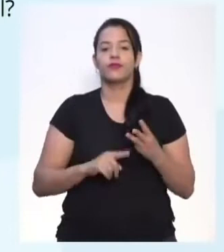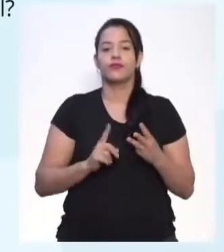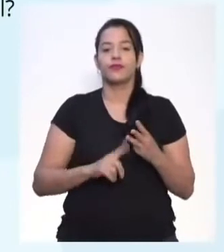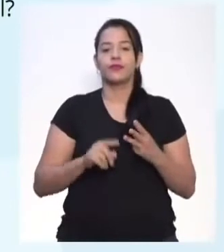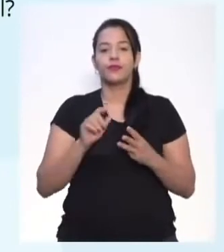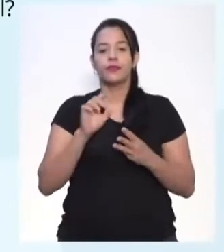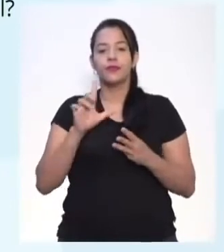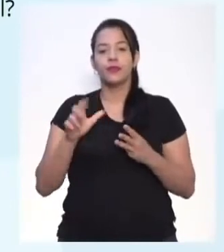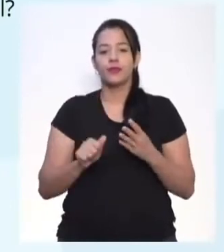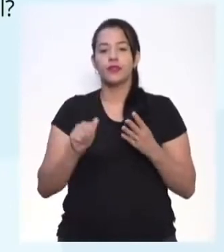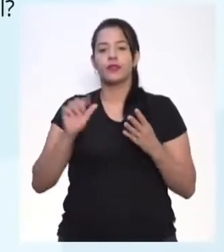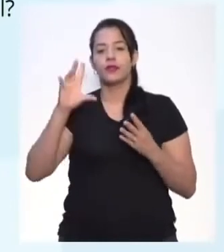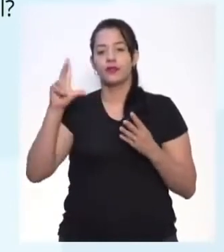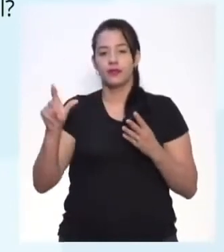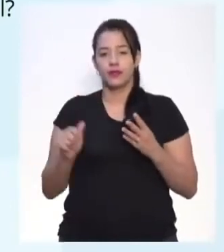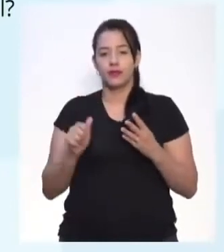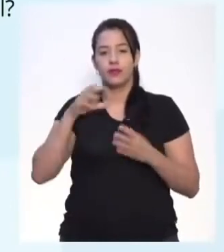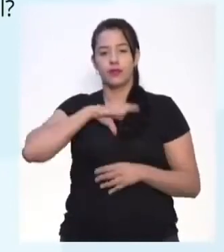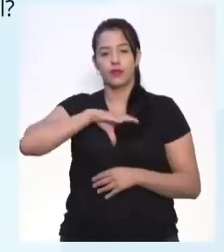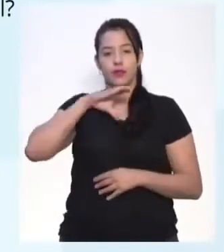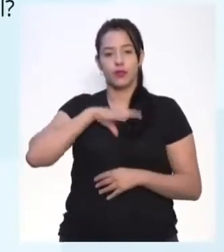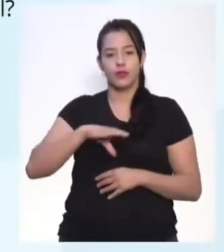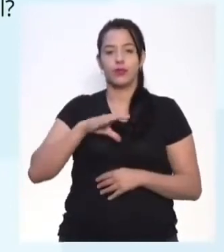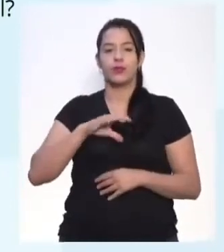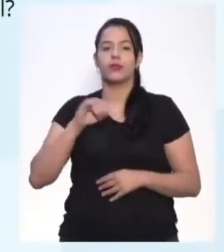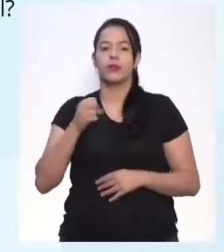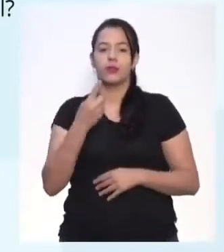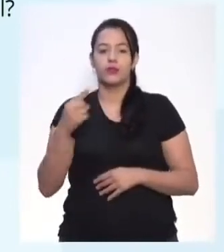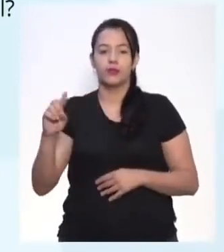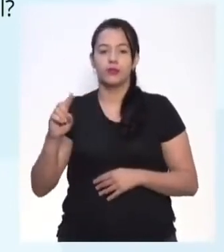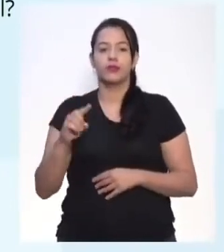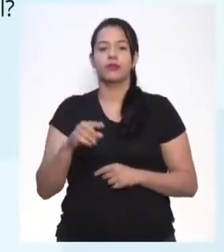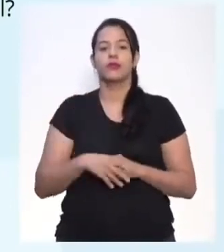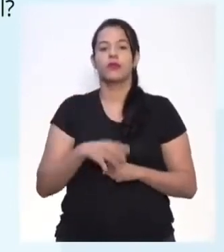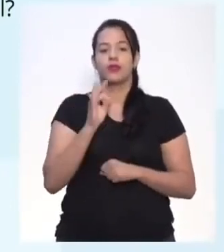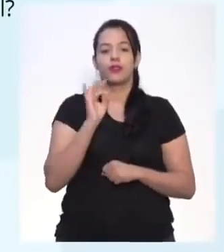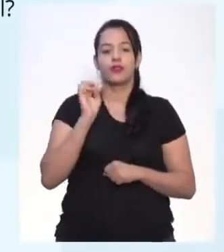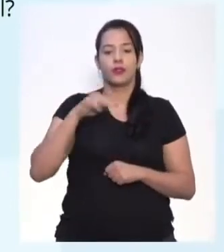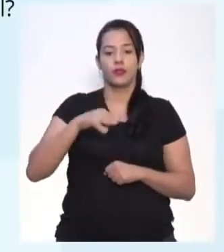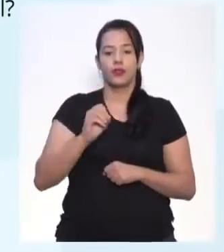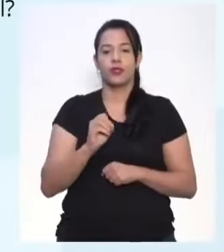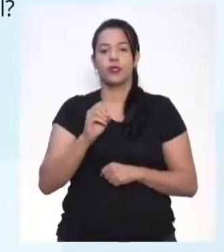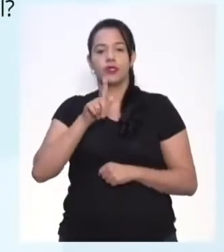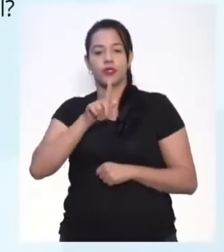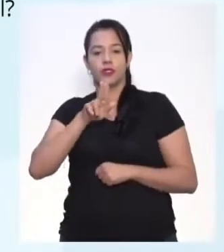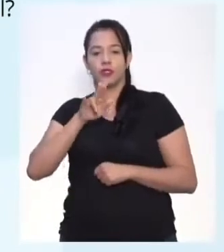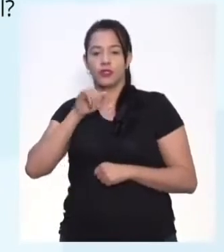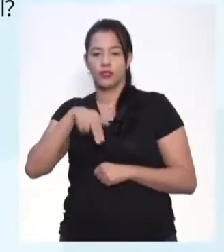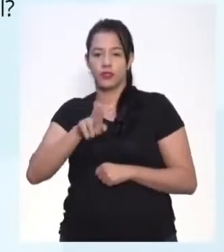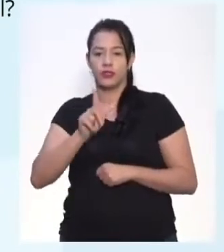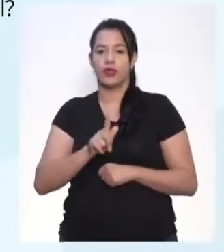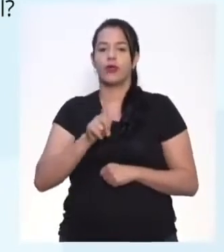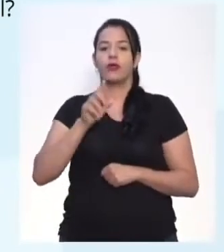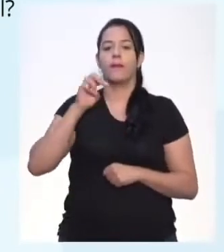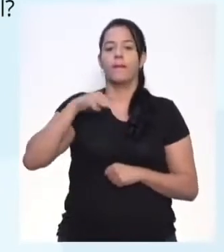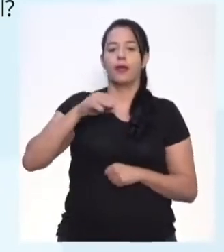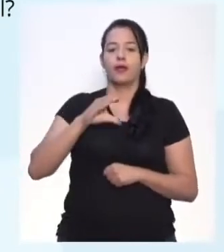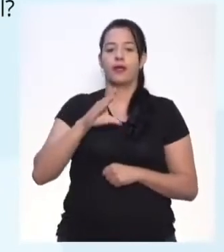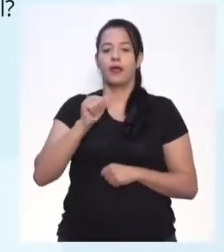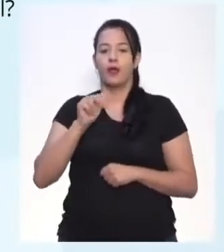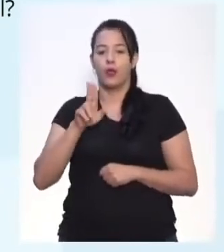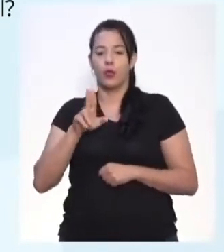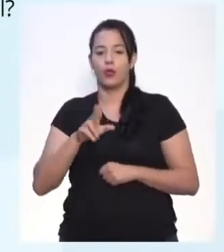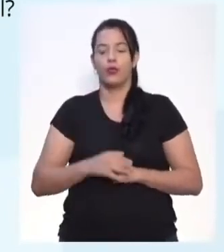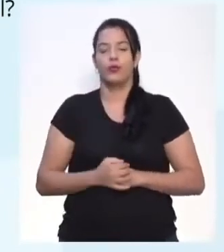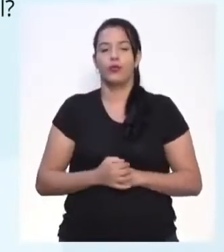Verde, Guiné-Bissau, Moçambique, Portugal, São Tomé e Príncipe, Timor-Leste, Guiné Equatorial e